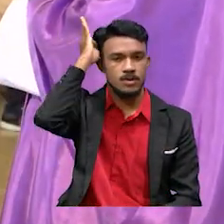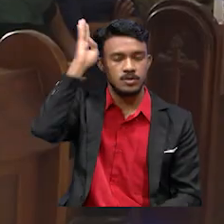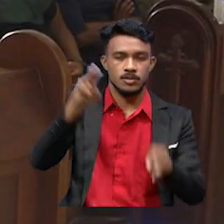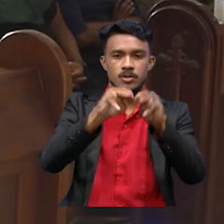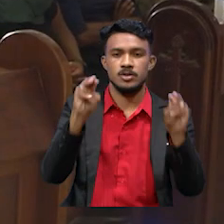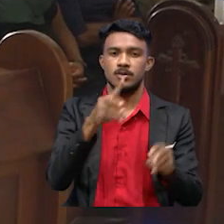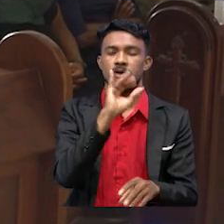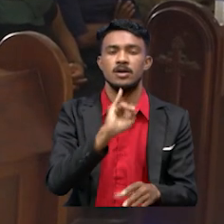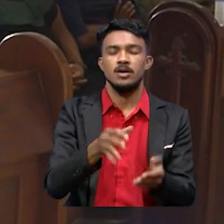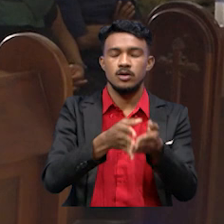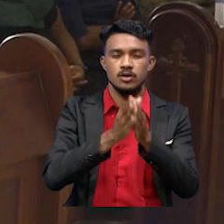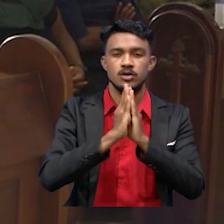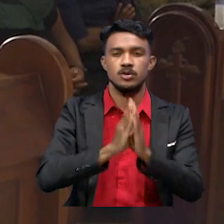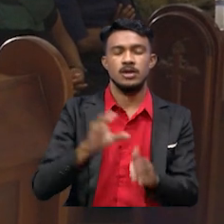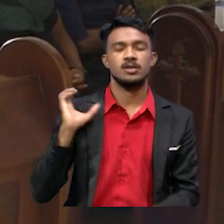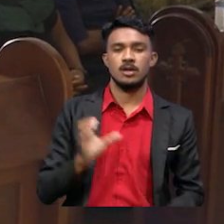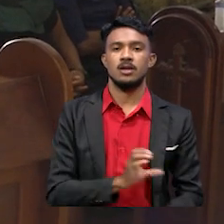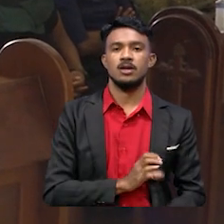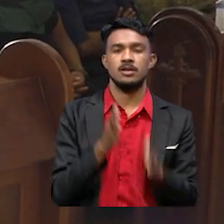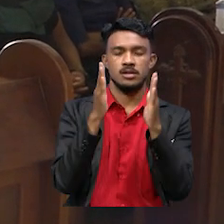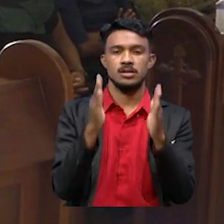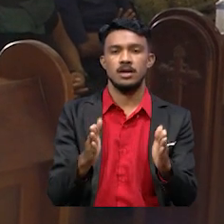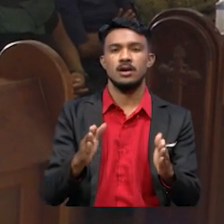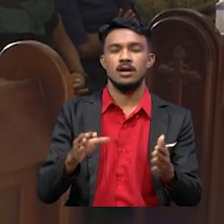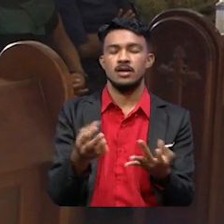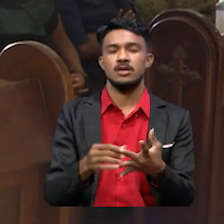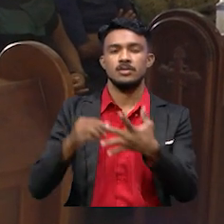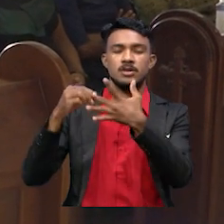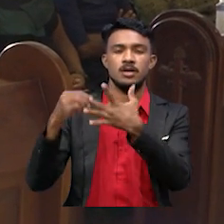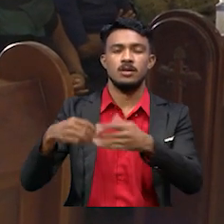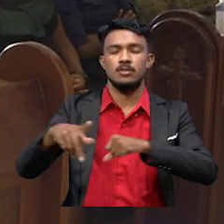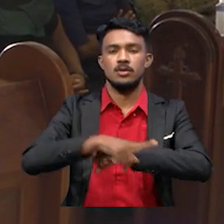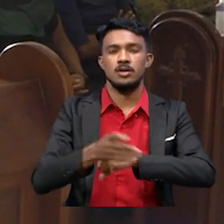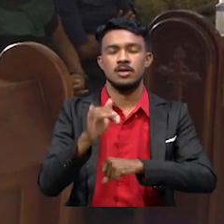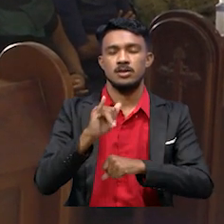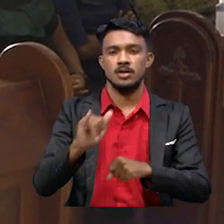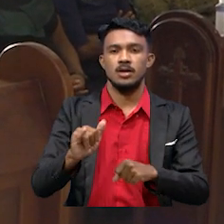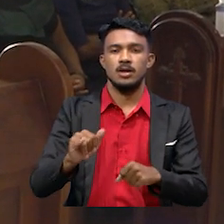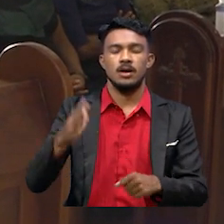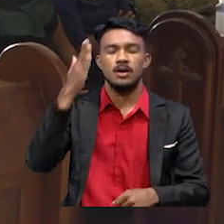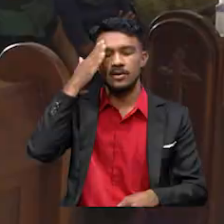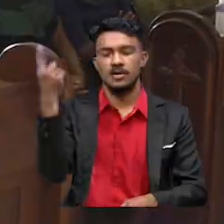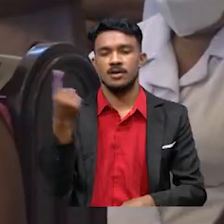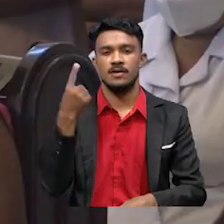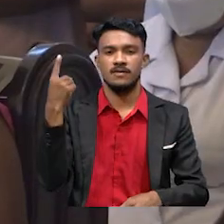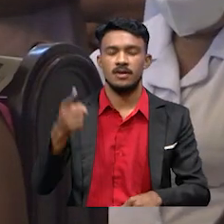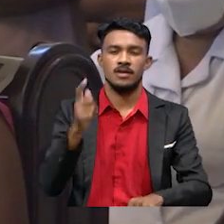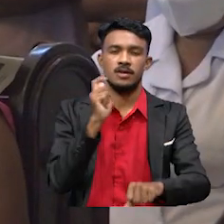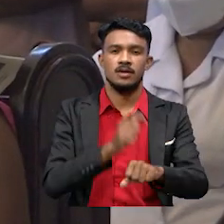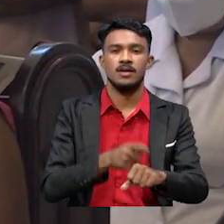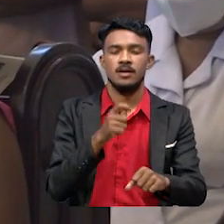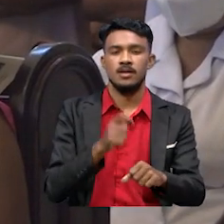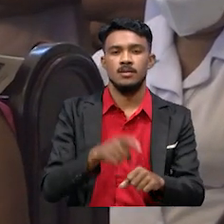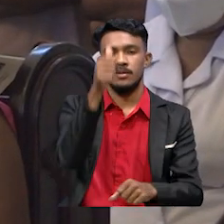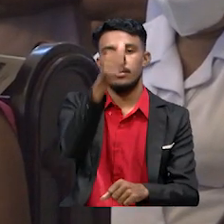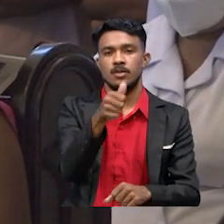basrane sira, liliu politiku sira, atu bele considera na faten tempo karesma hanesan sa sukatida antes ato